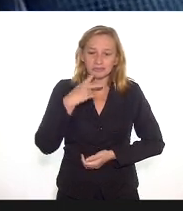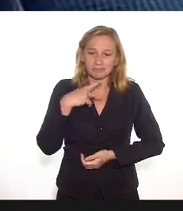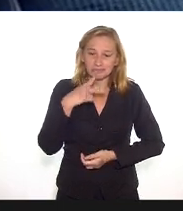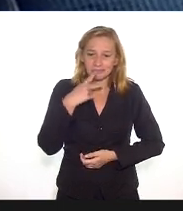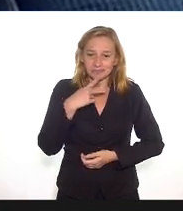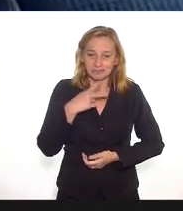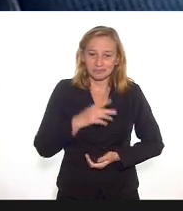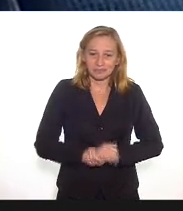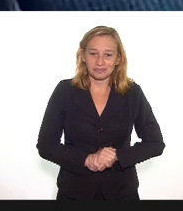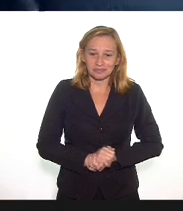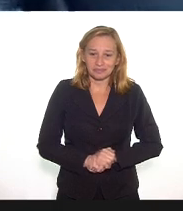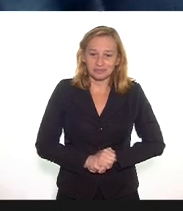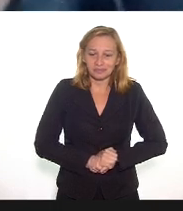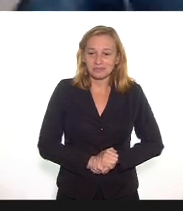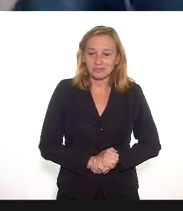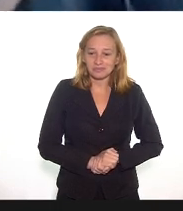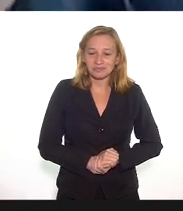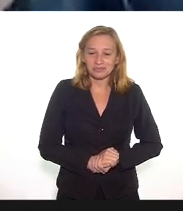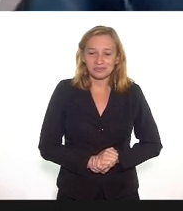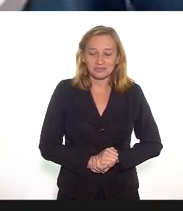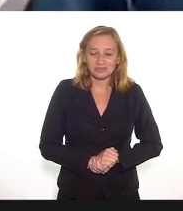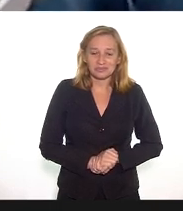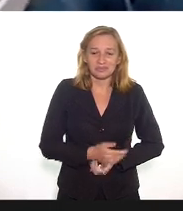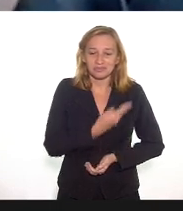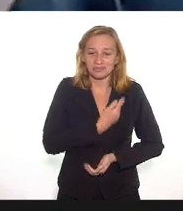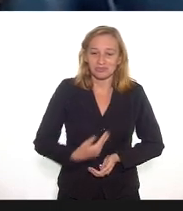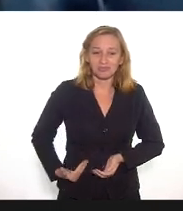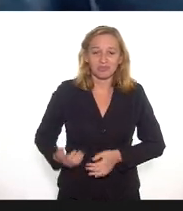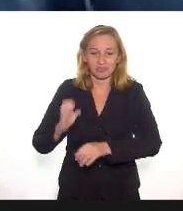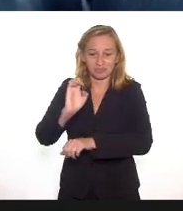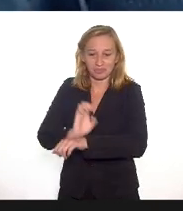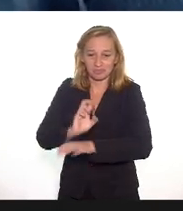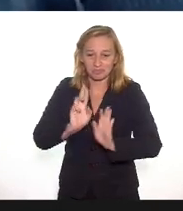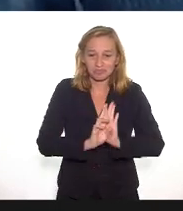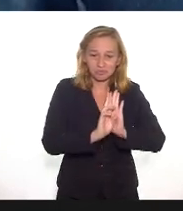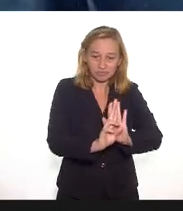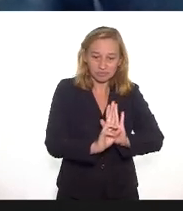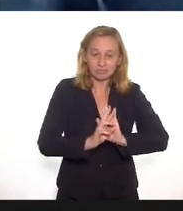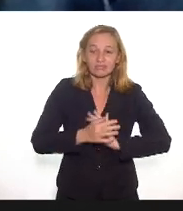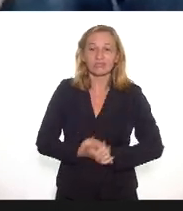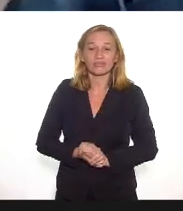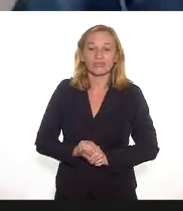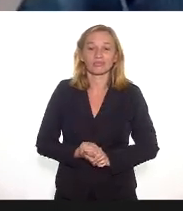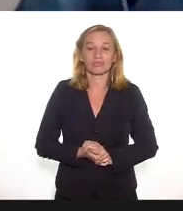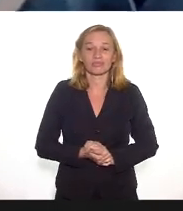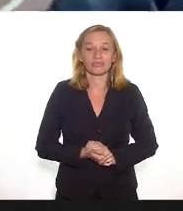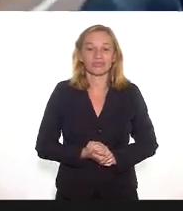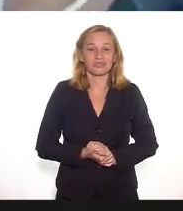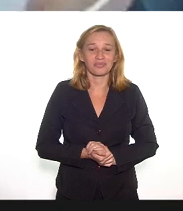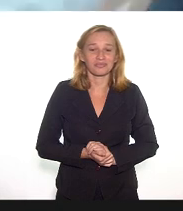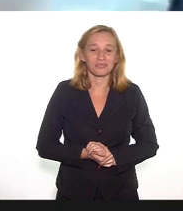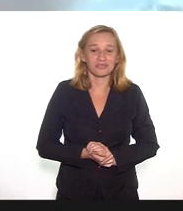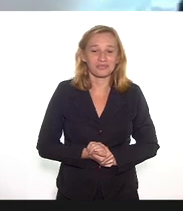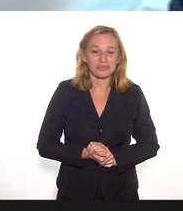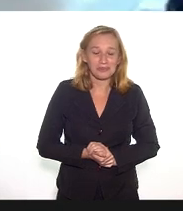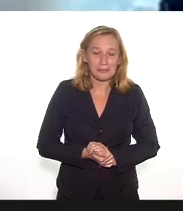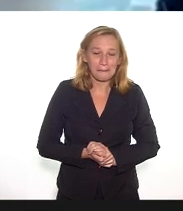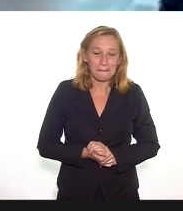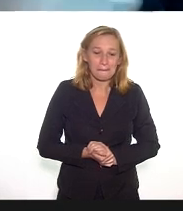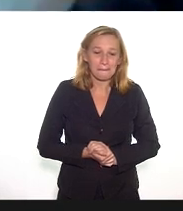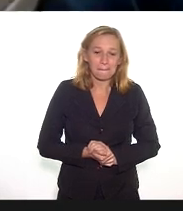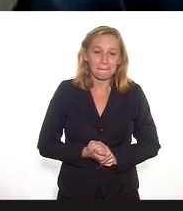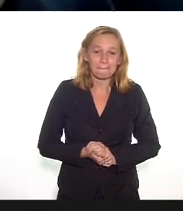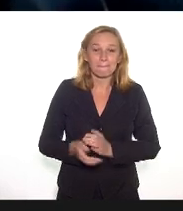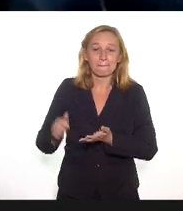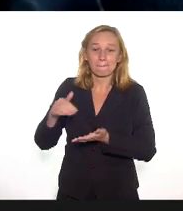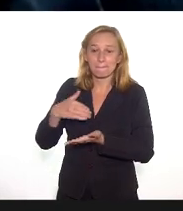seguinte, o governo do Estado está representado pelo nosso competente